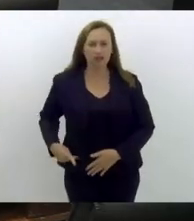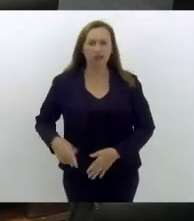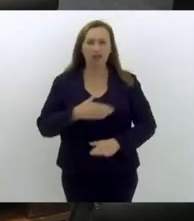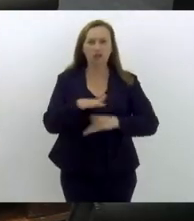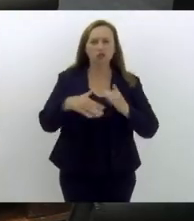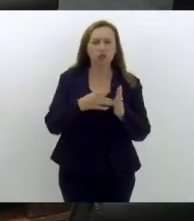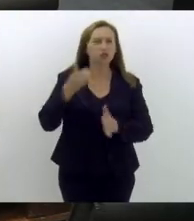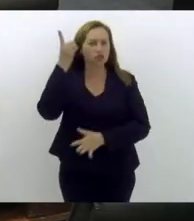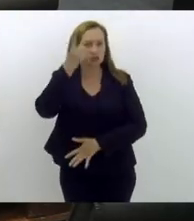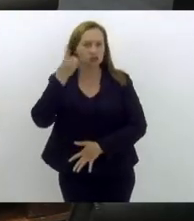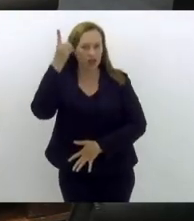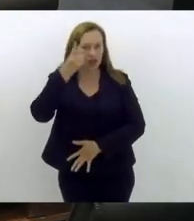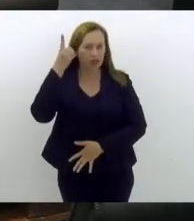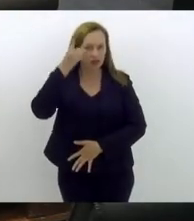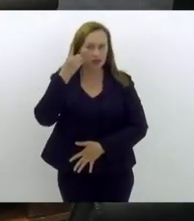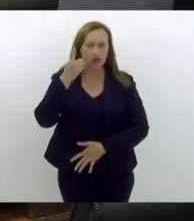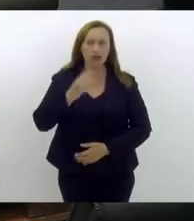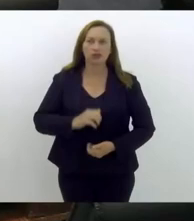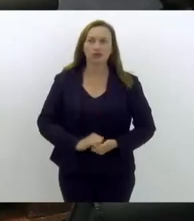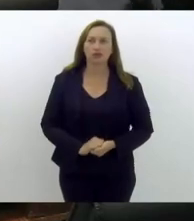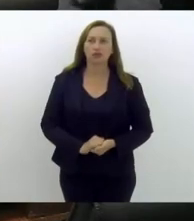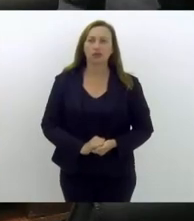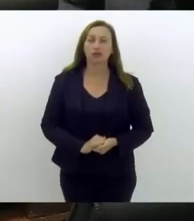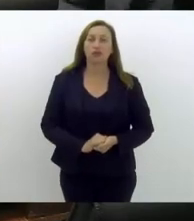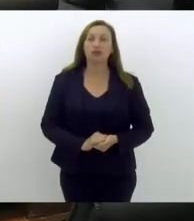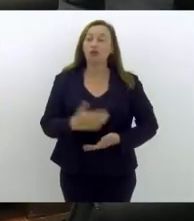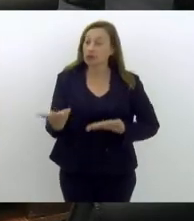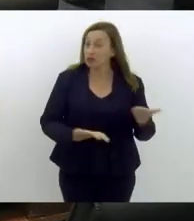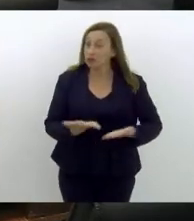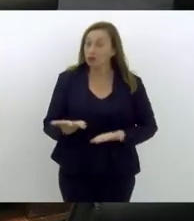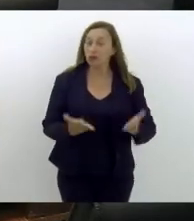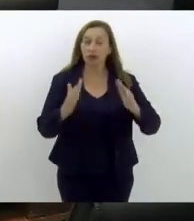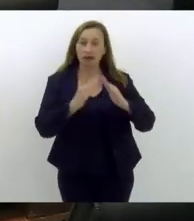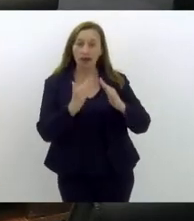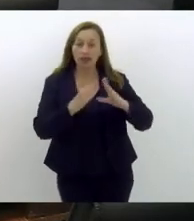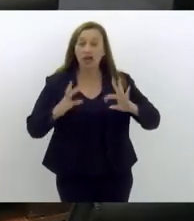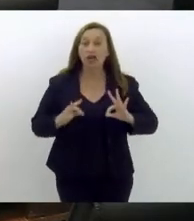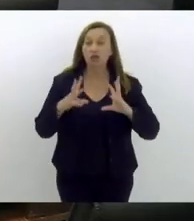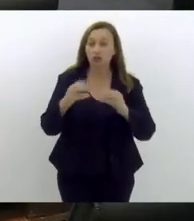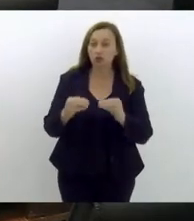deputados, aos servidores da casa, aqueles que estão aqui.